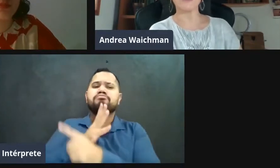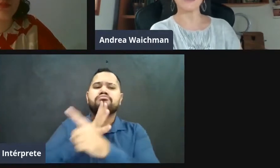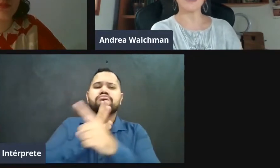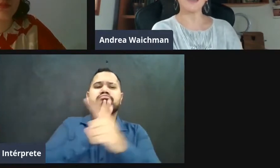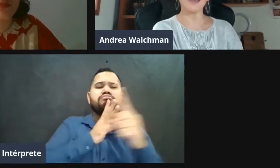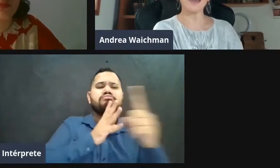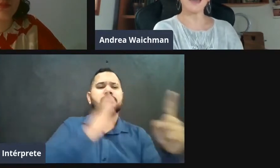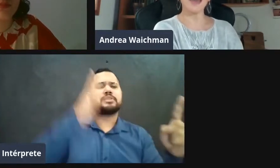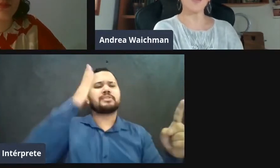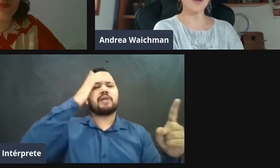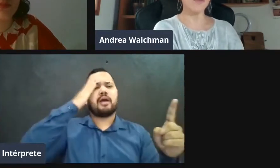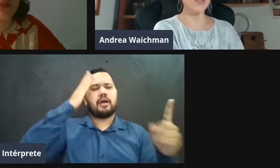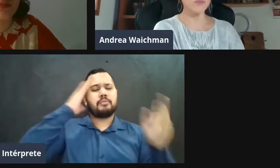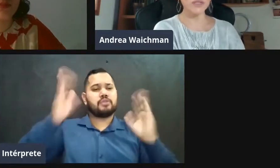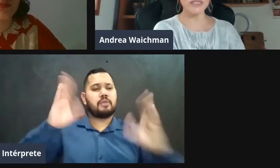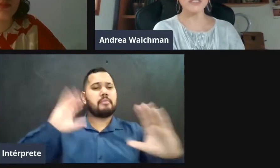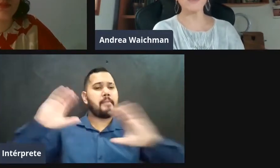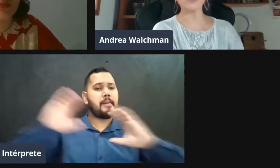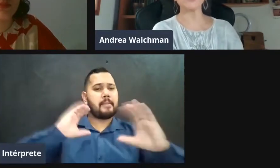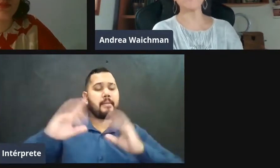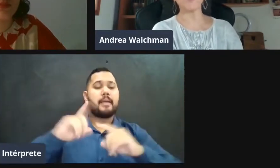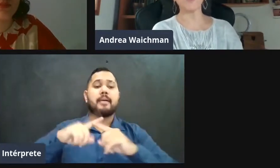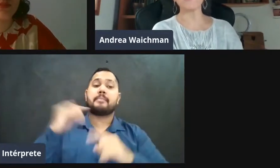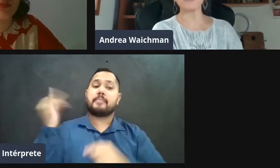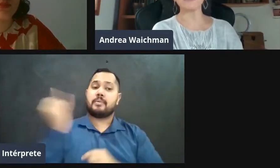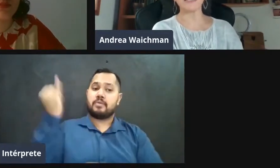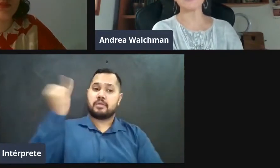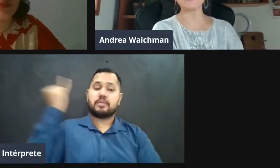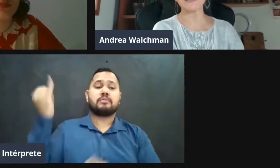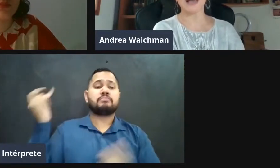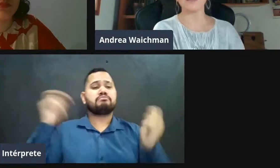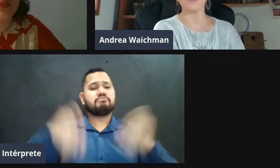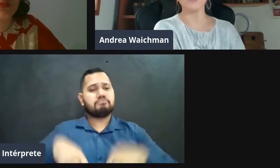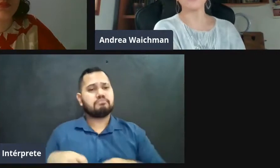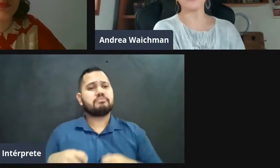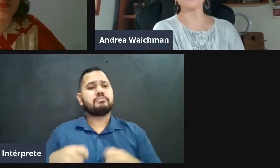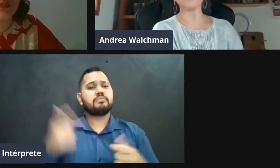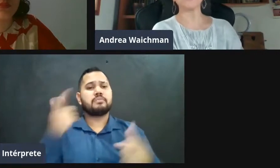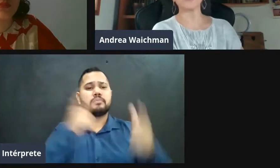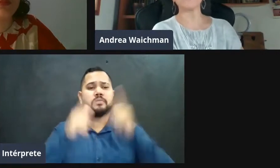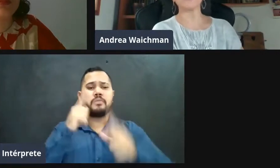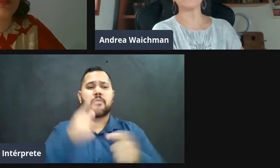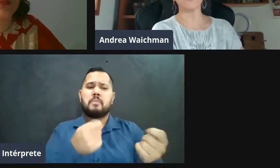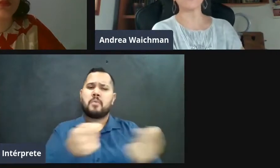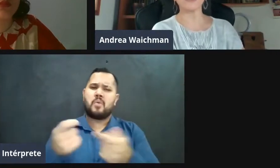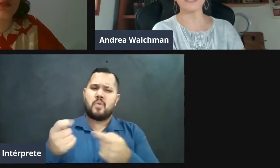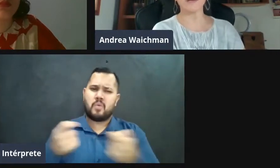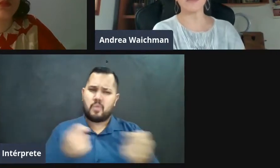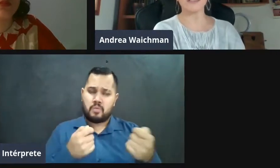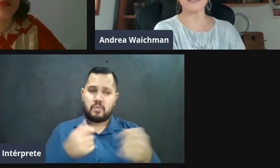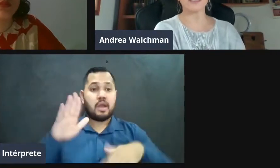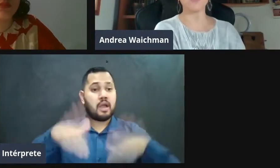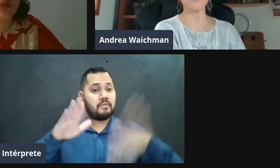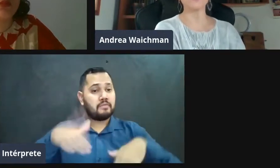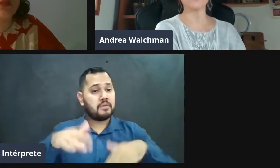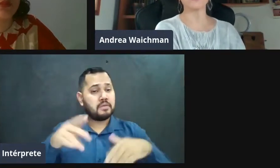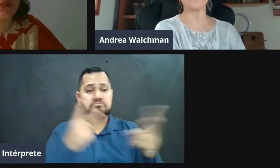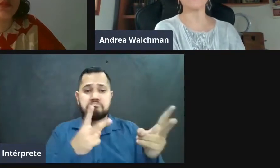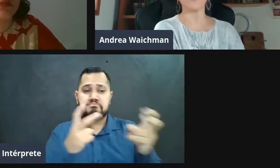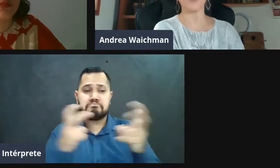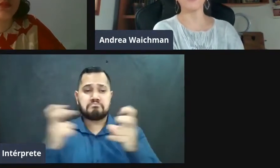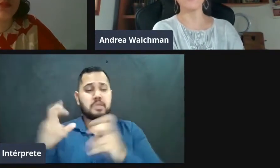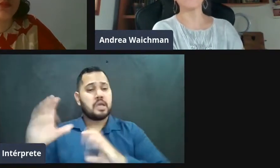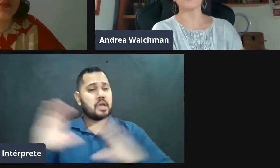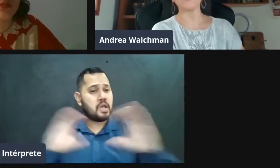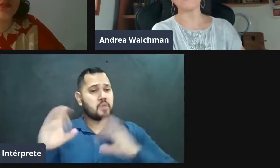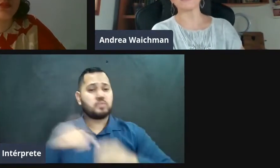porque é uma fonte importantíssima que a gente poucas vezes tem acessado. Né? A gente, muitas vezes, não consegue captar esses recursos que